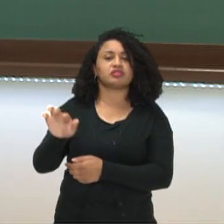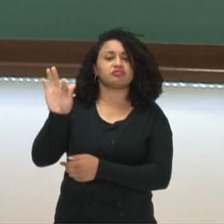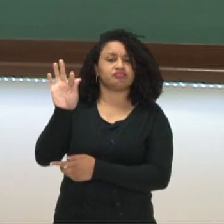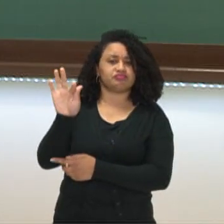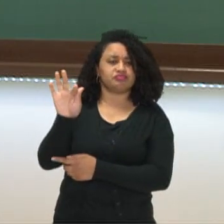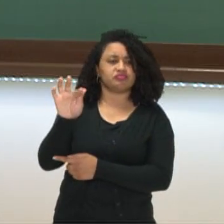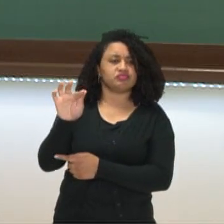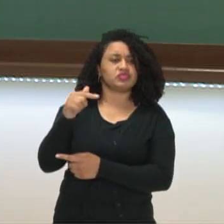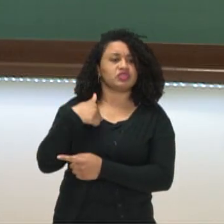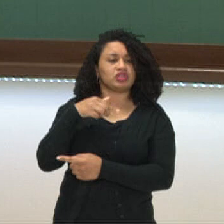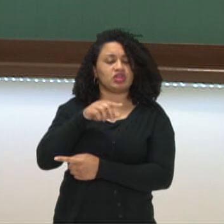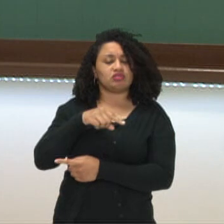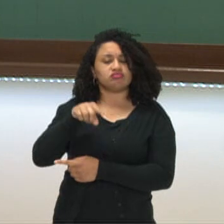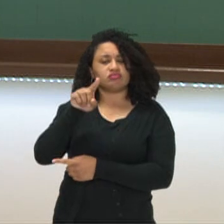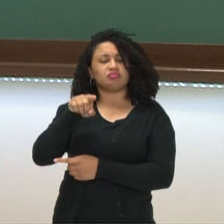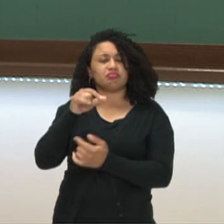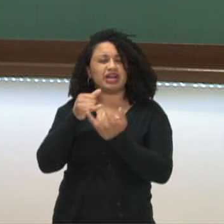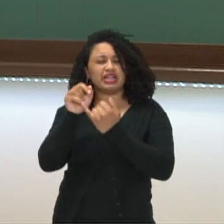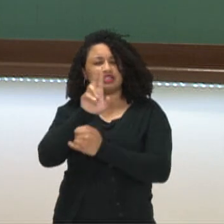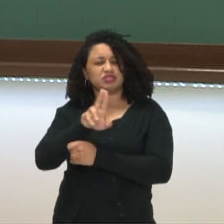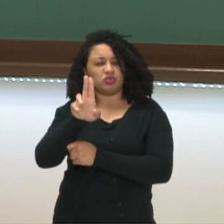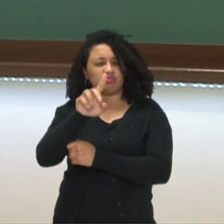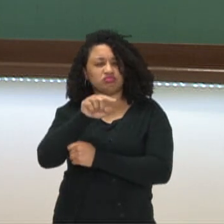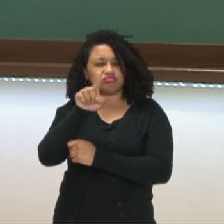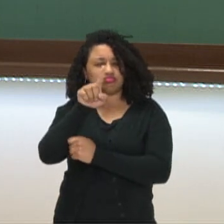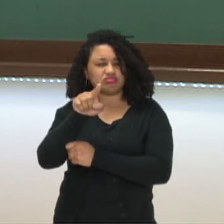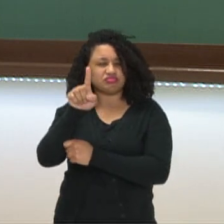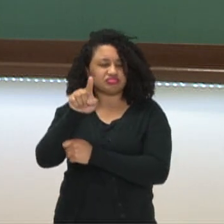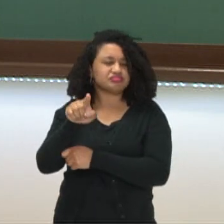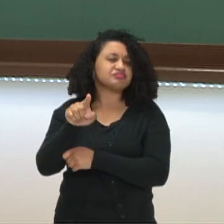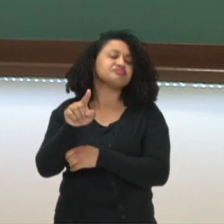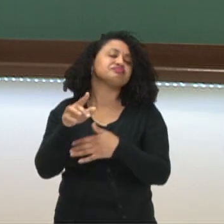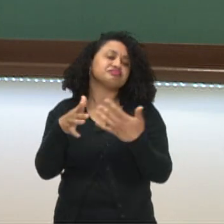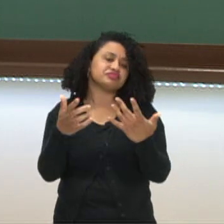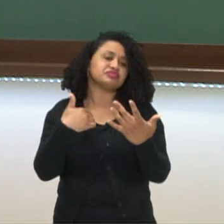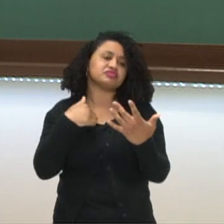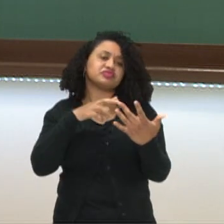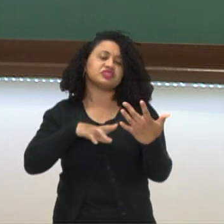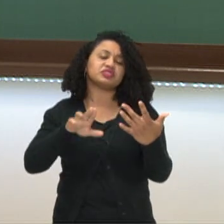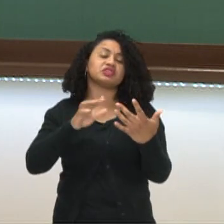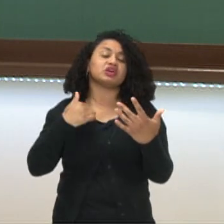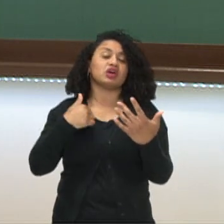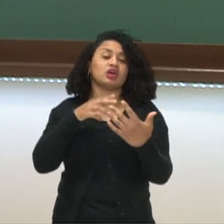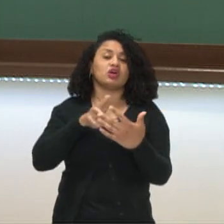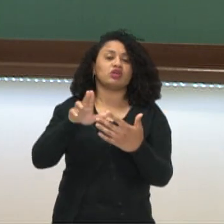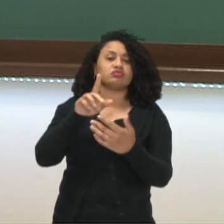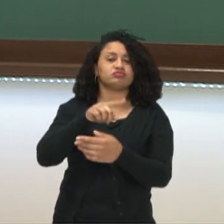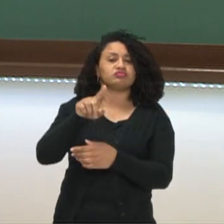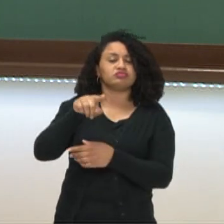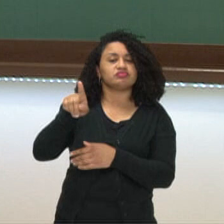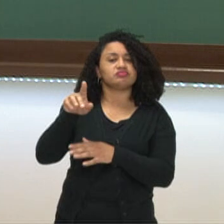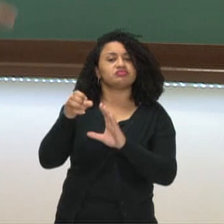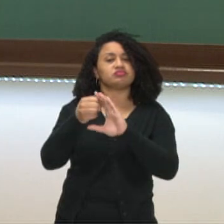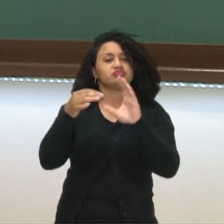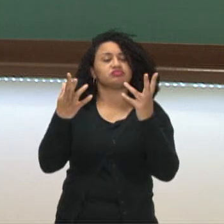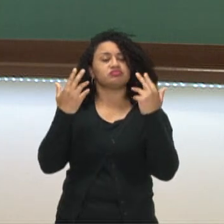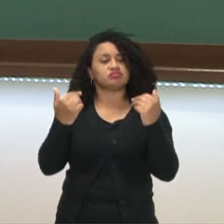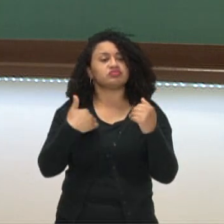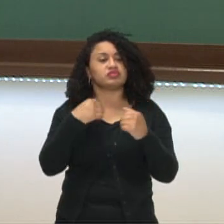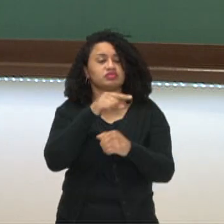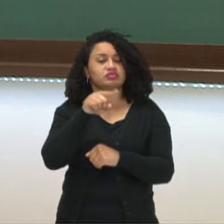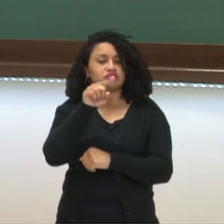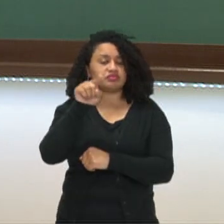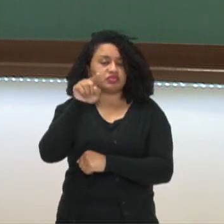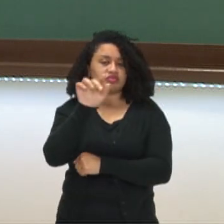a unidade usual do Faraday é micro, tá? Então, para a gente usar uma unidade usual, nós colocamos em